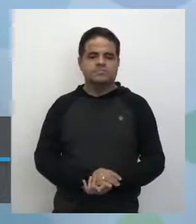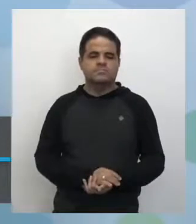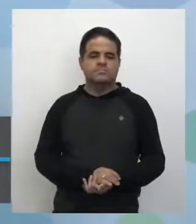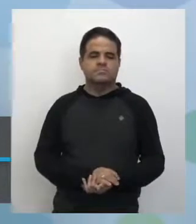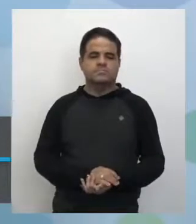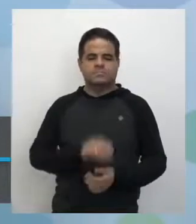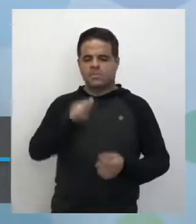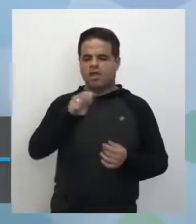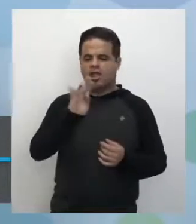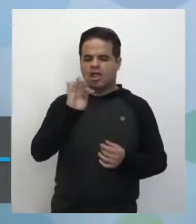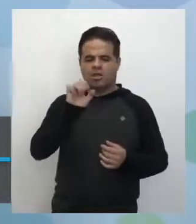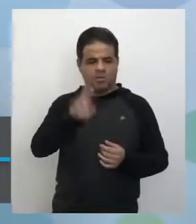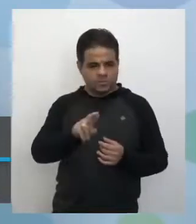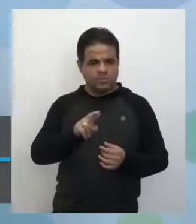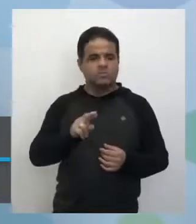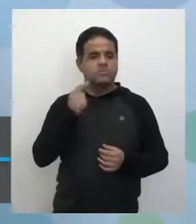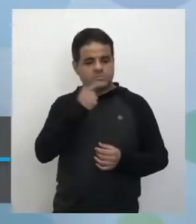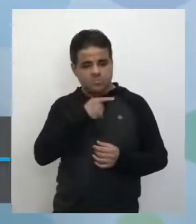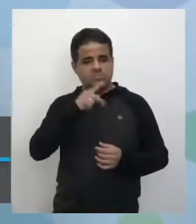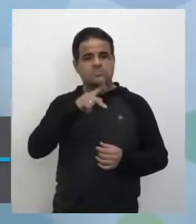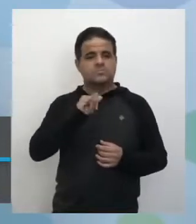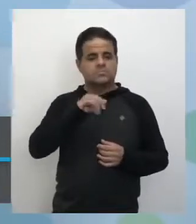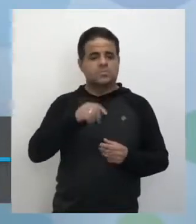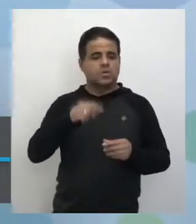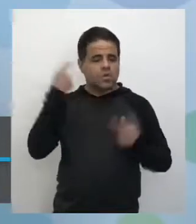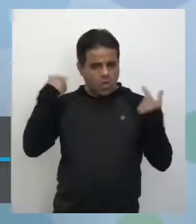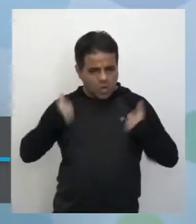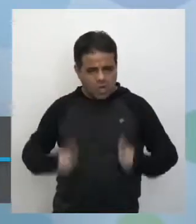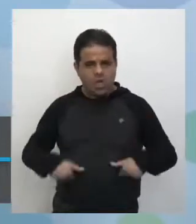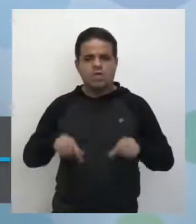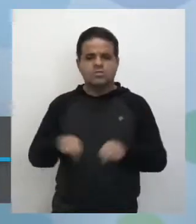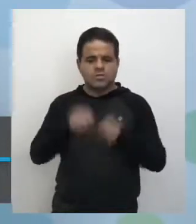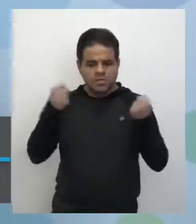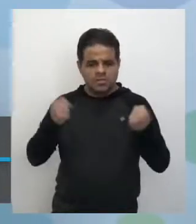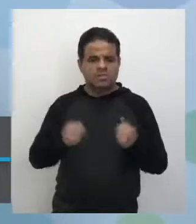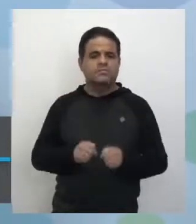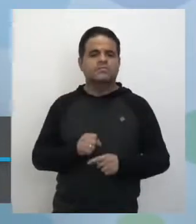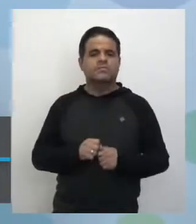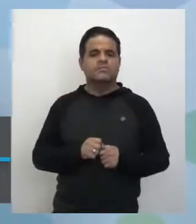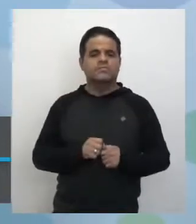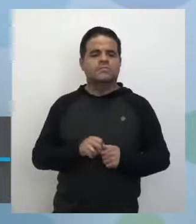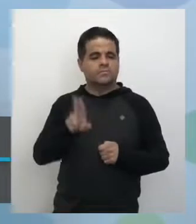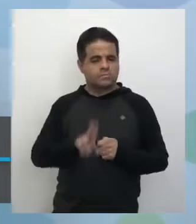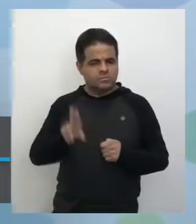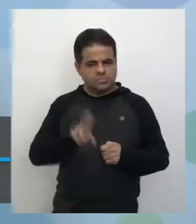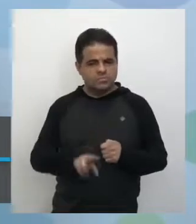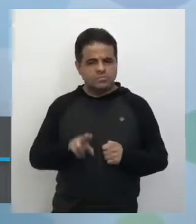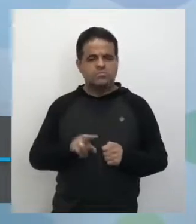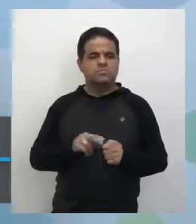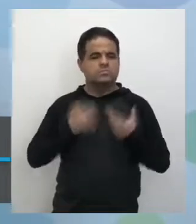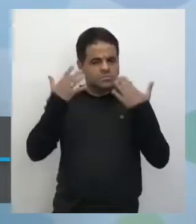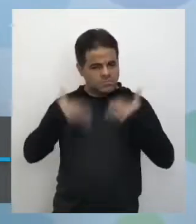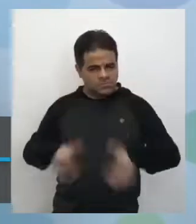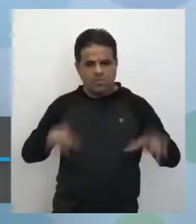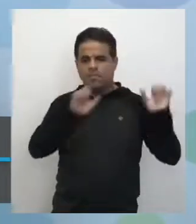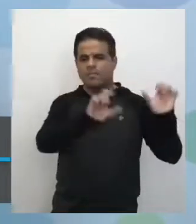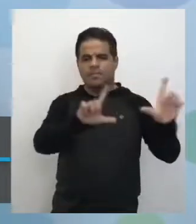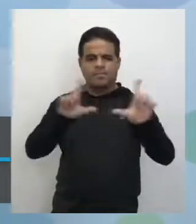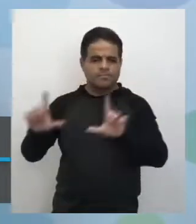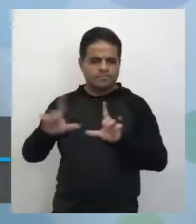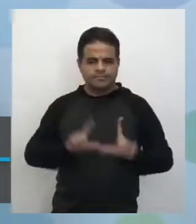o Arthur, prótese dentária, pinos, ossos quebrados. A Evelyn também, uso de biomateriais, sutura, placas,